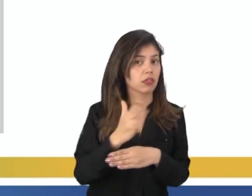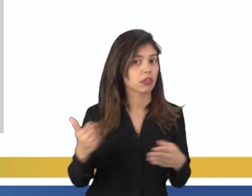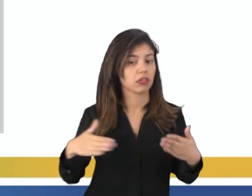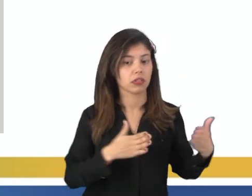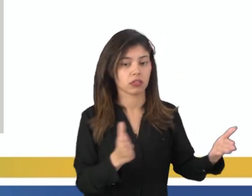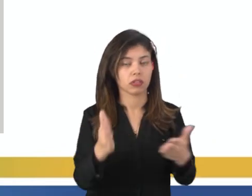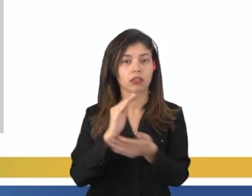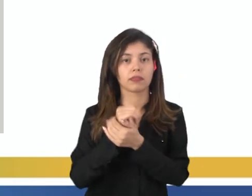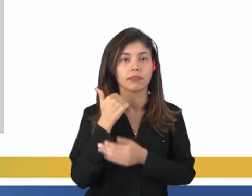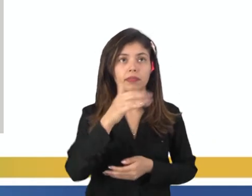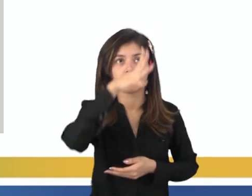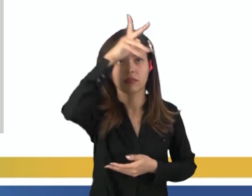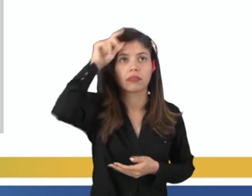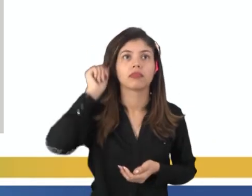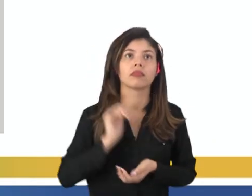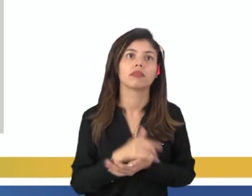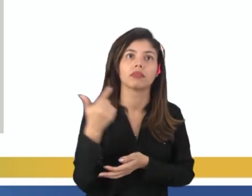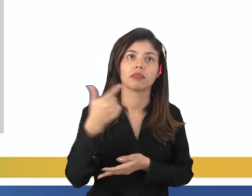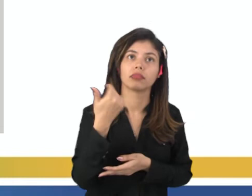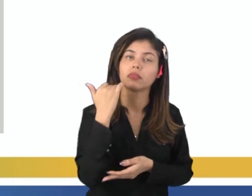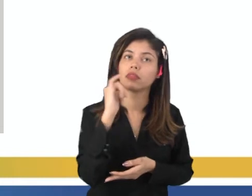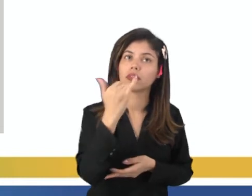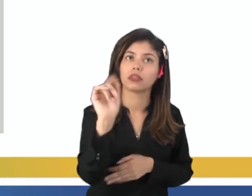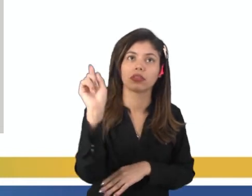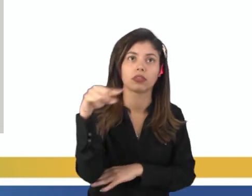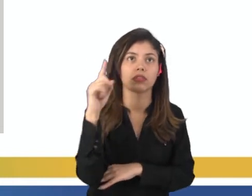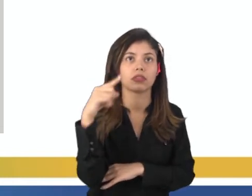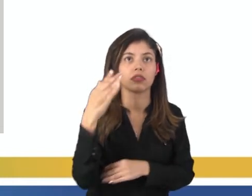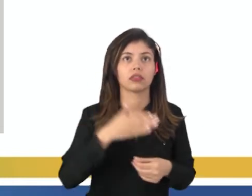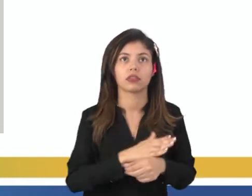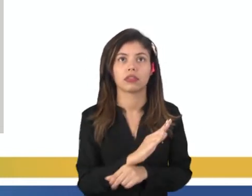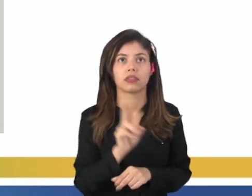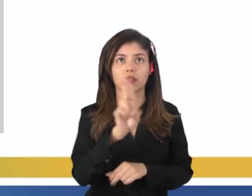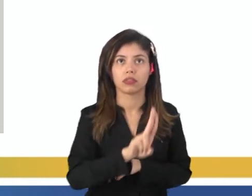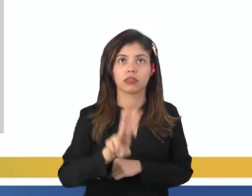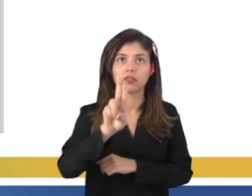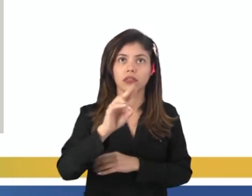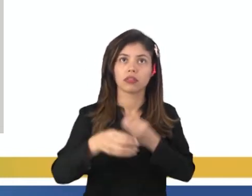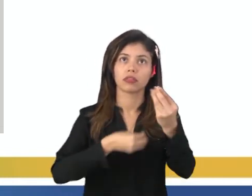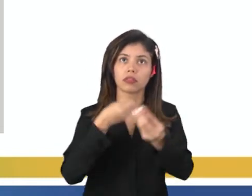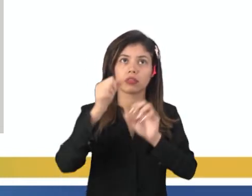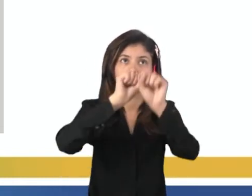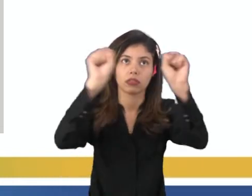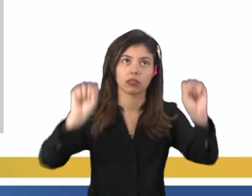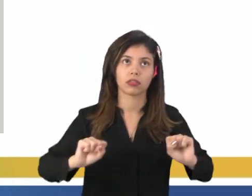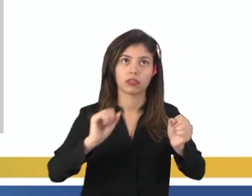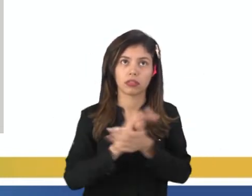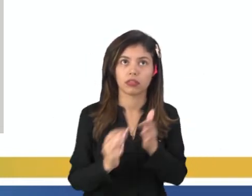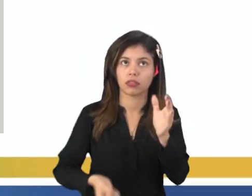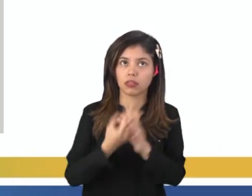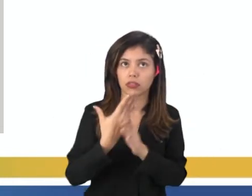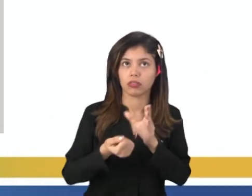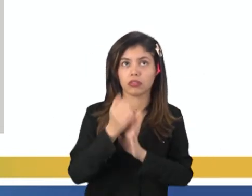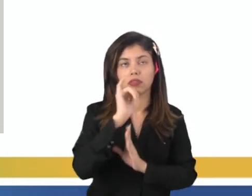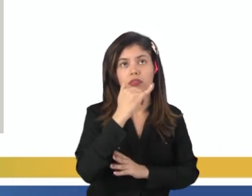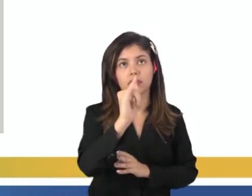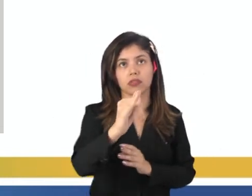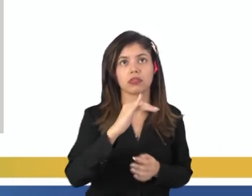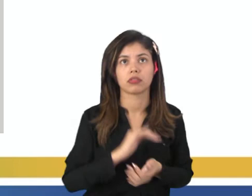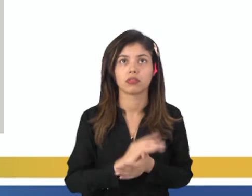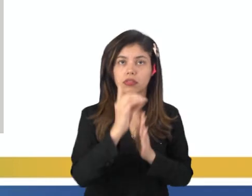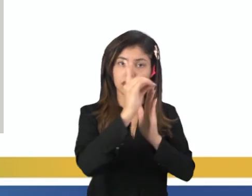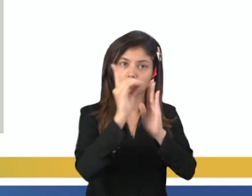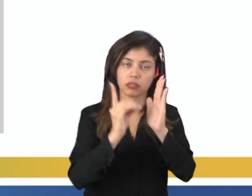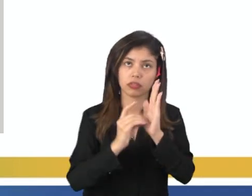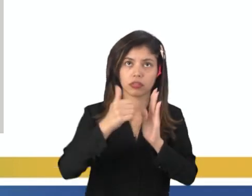região amazônica, tá? Questão número 2. A energia eólica passou a ser utilizada de forma sistemática para a